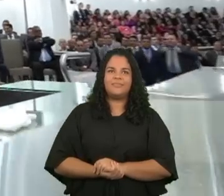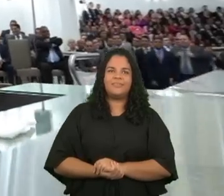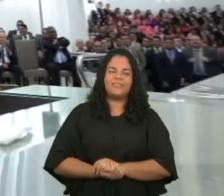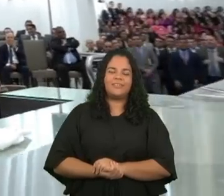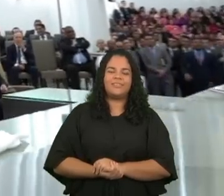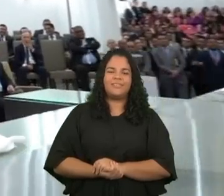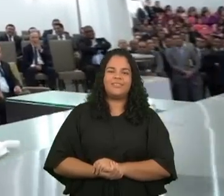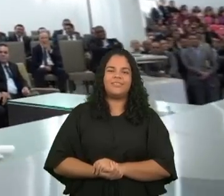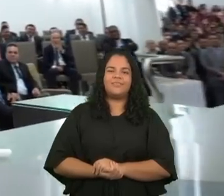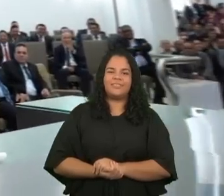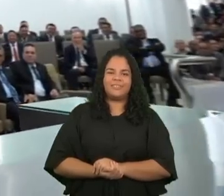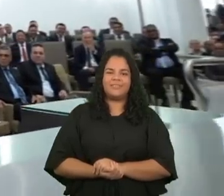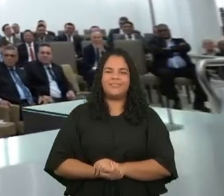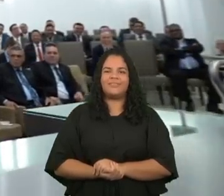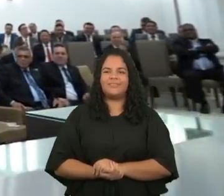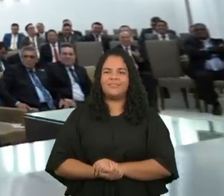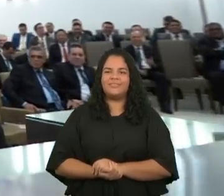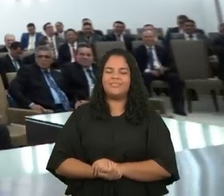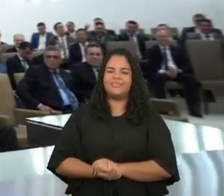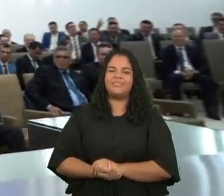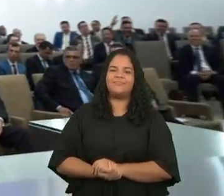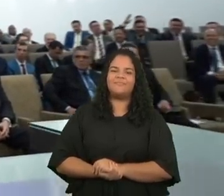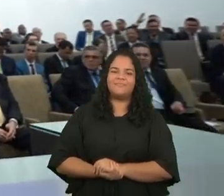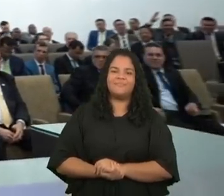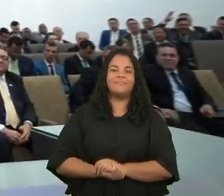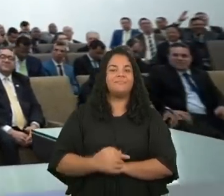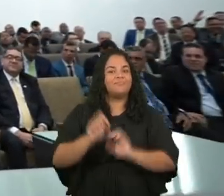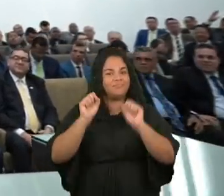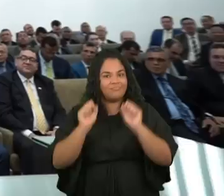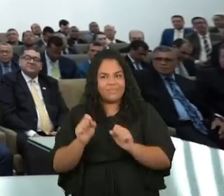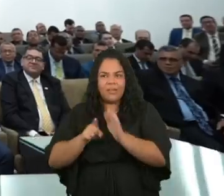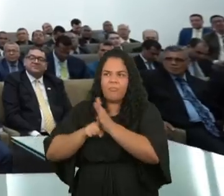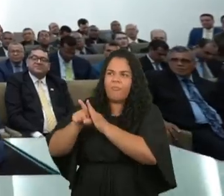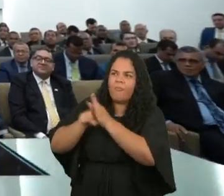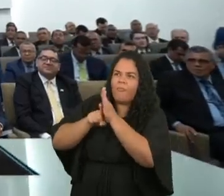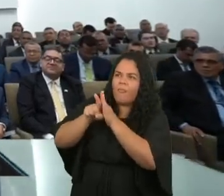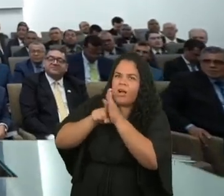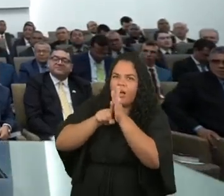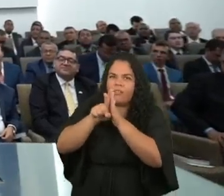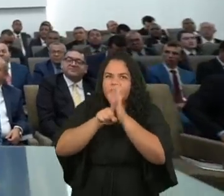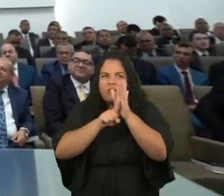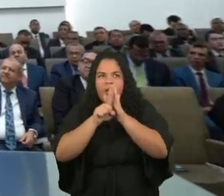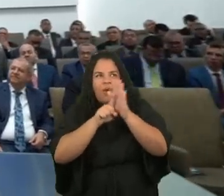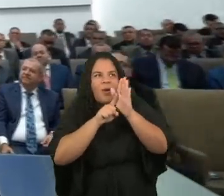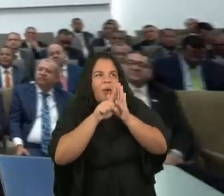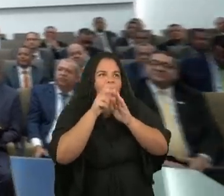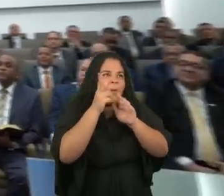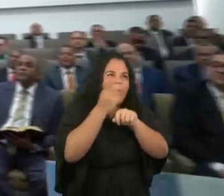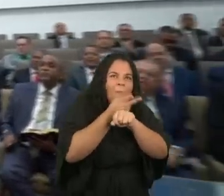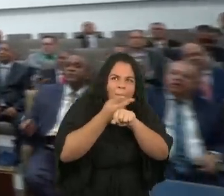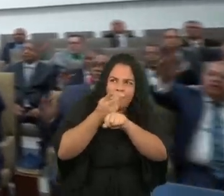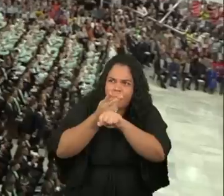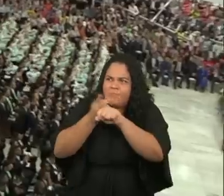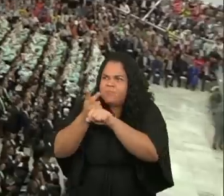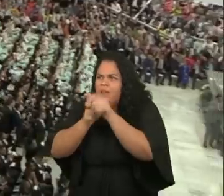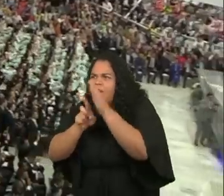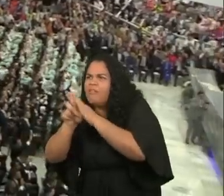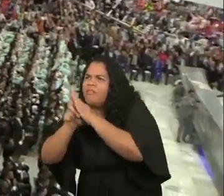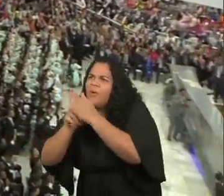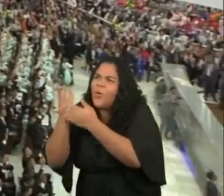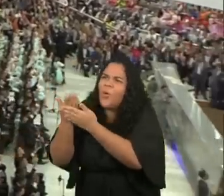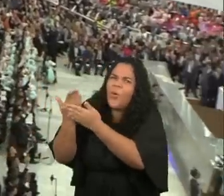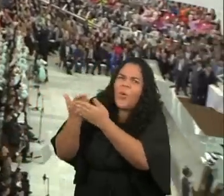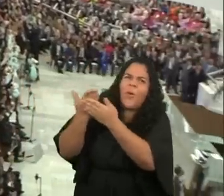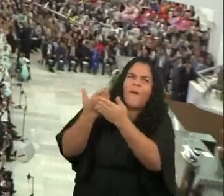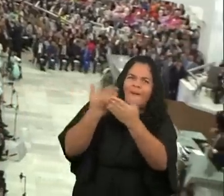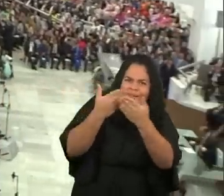Se tatear os livros, se pesquisar a ciência, tá lá as digitais de Deus. Levanta a tua mão e adora. Adora, adora, adora, adora,